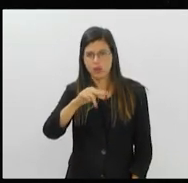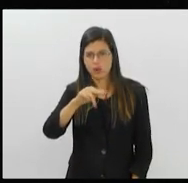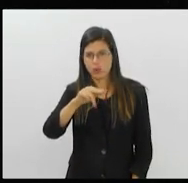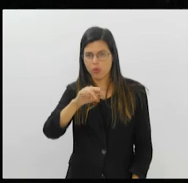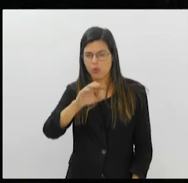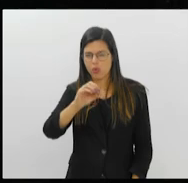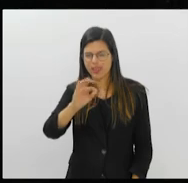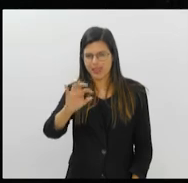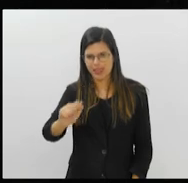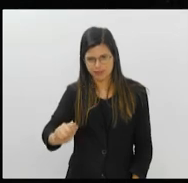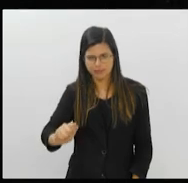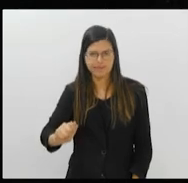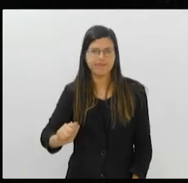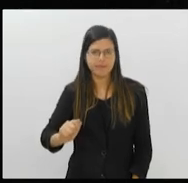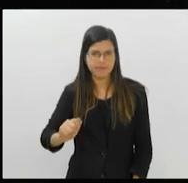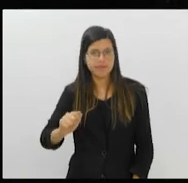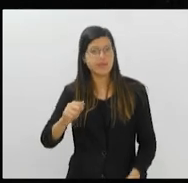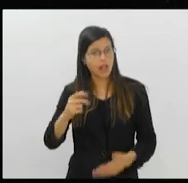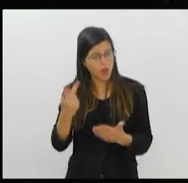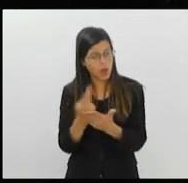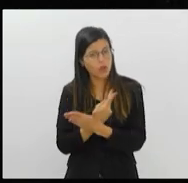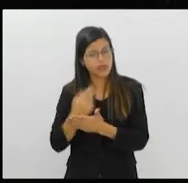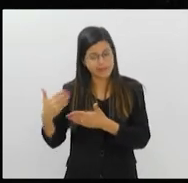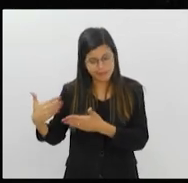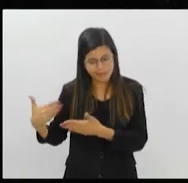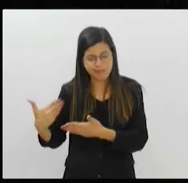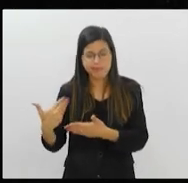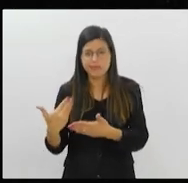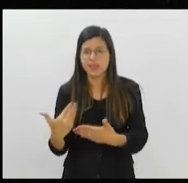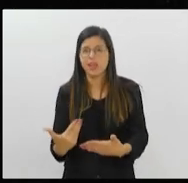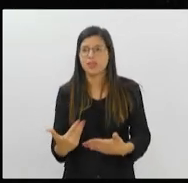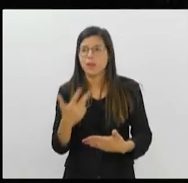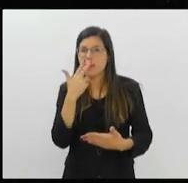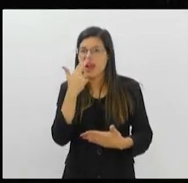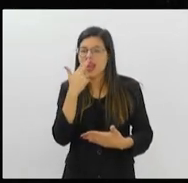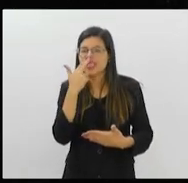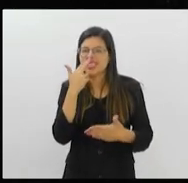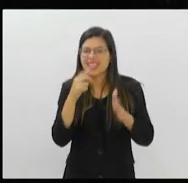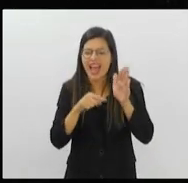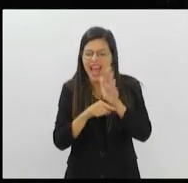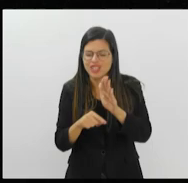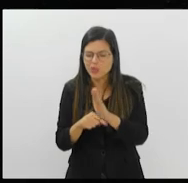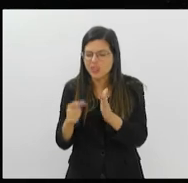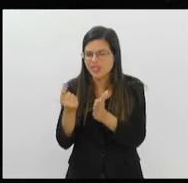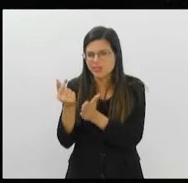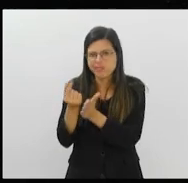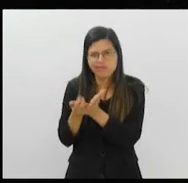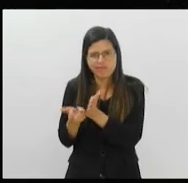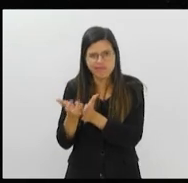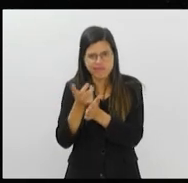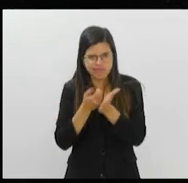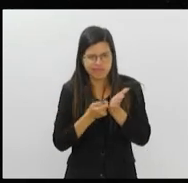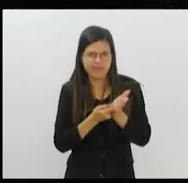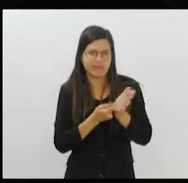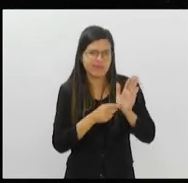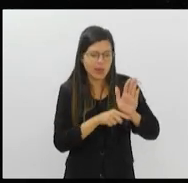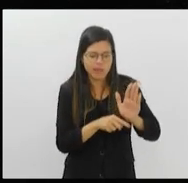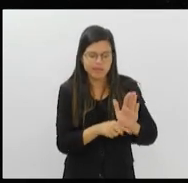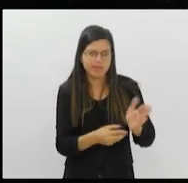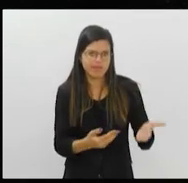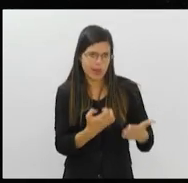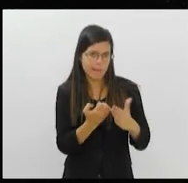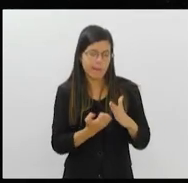cascata sucessiva de incentivo fiscal. Veja agora a